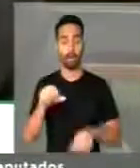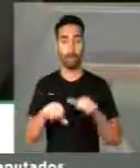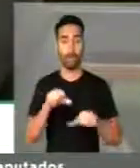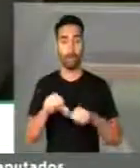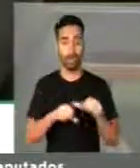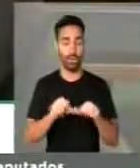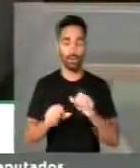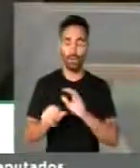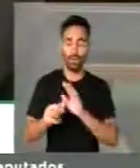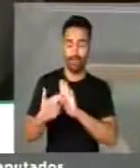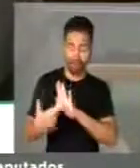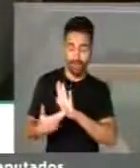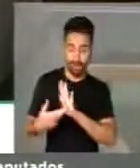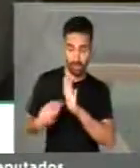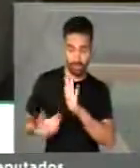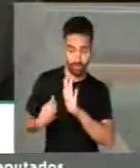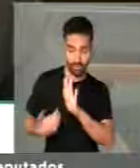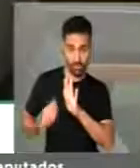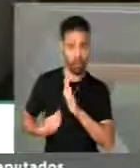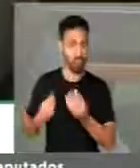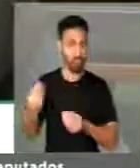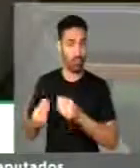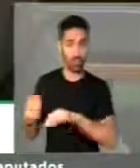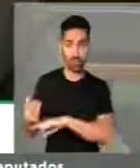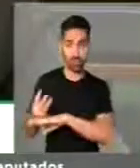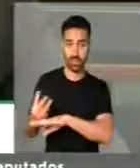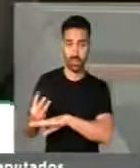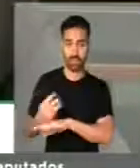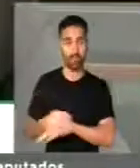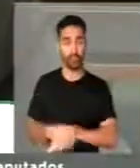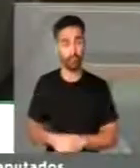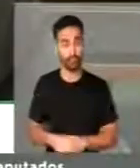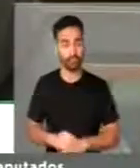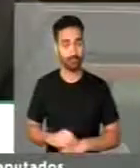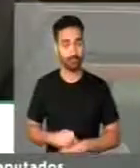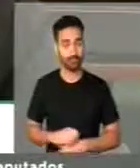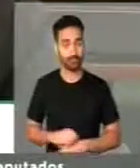mudanças nas regras vigentes sobre a terceirização,